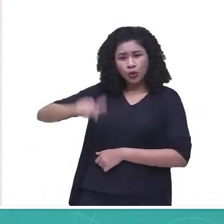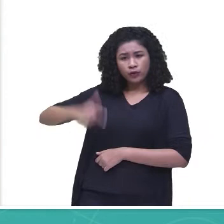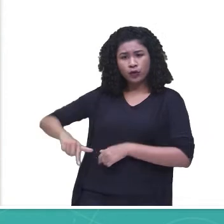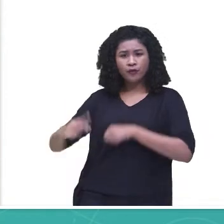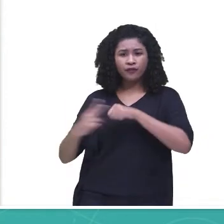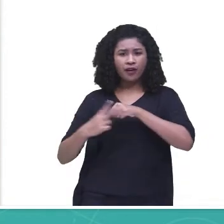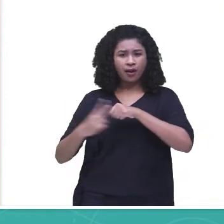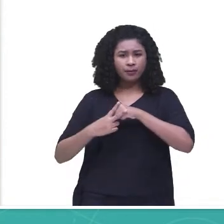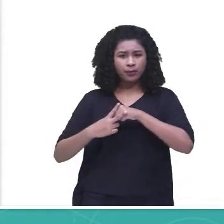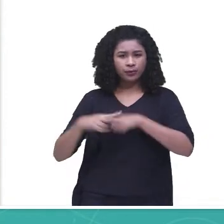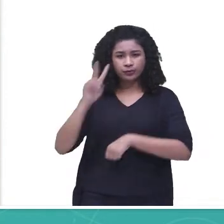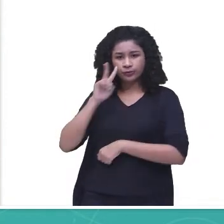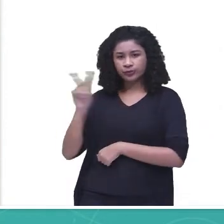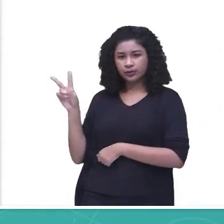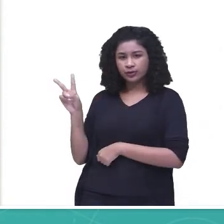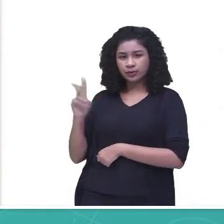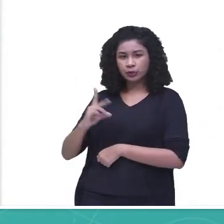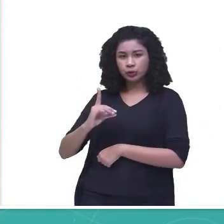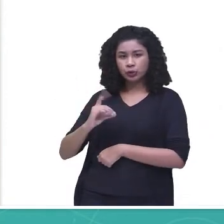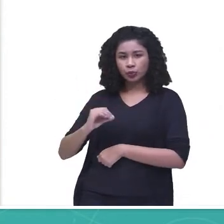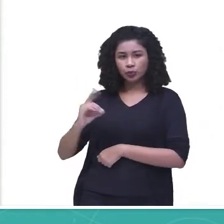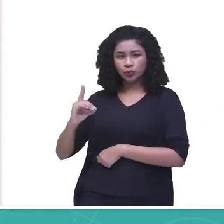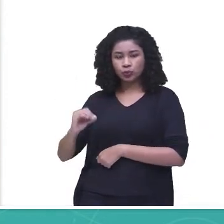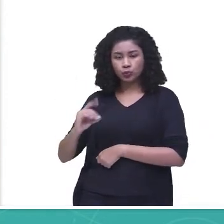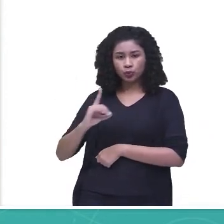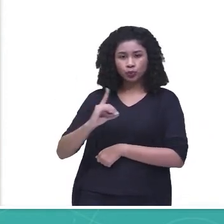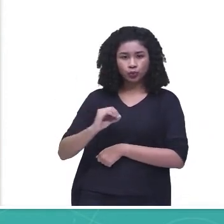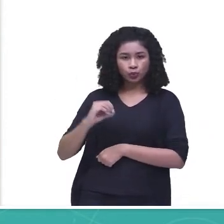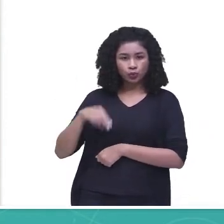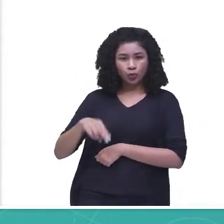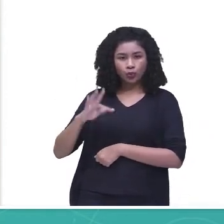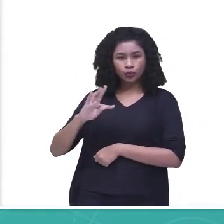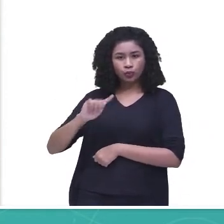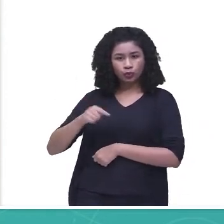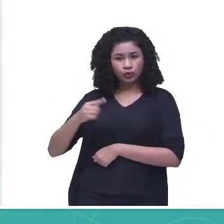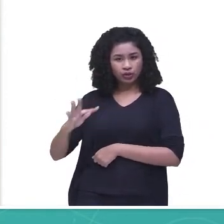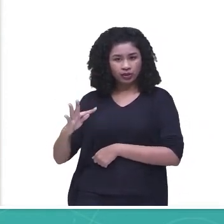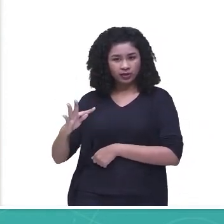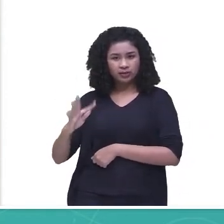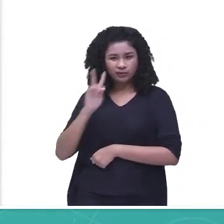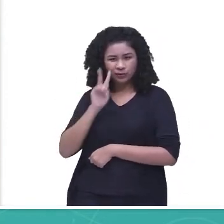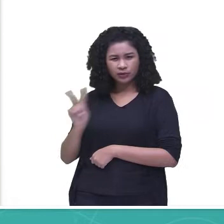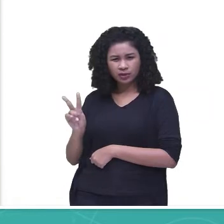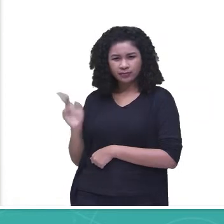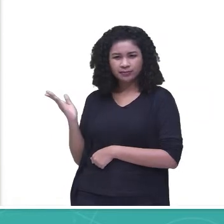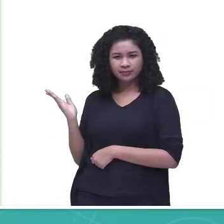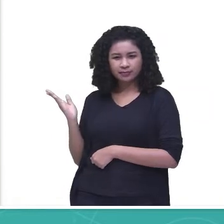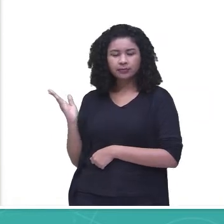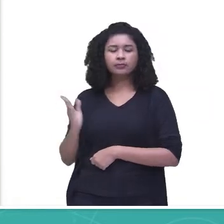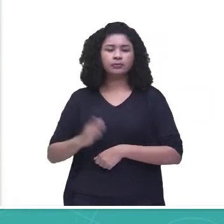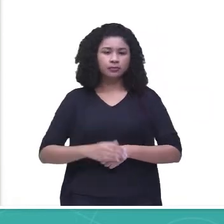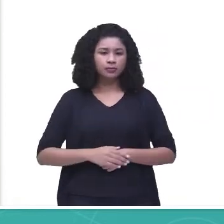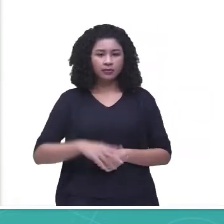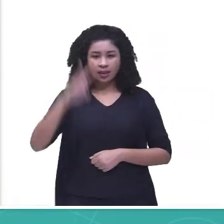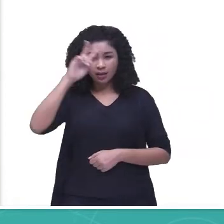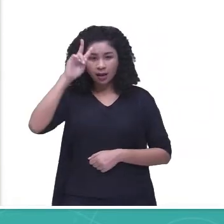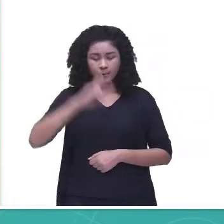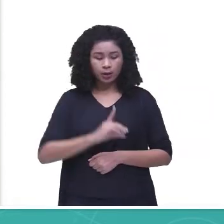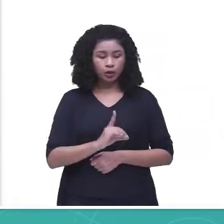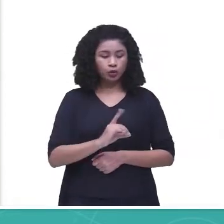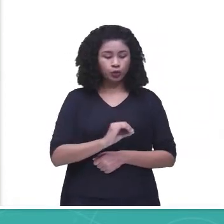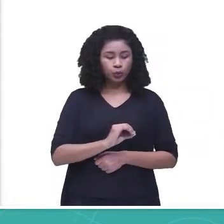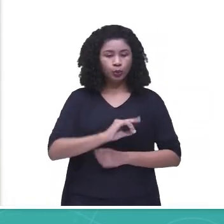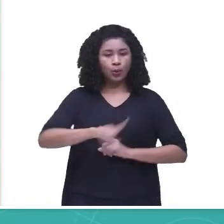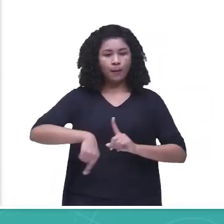significa que eu estou ratificando essa resposta. Não, eles não trabalham. Do not é a abreviação de do